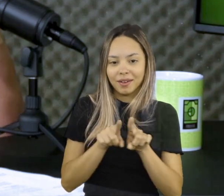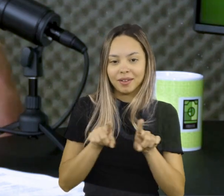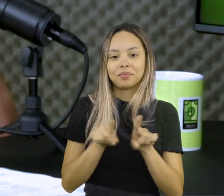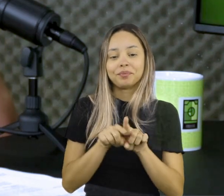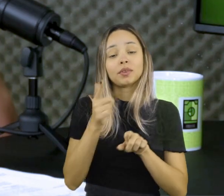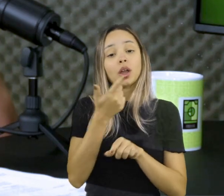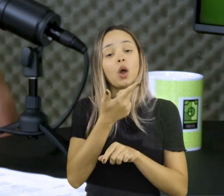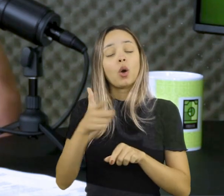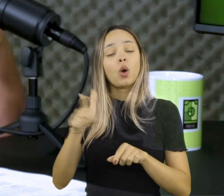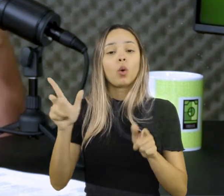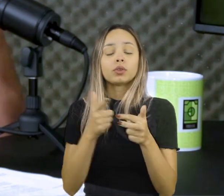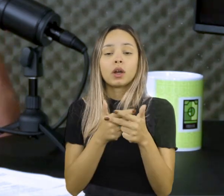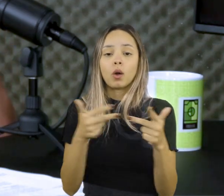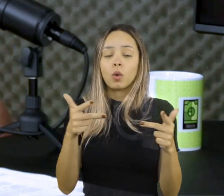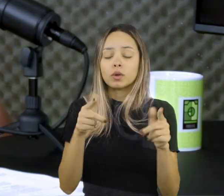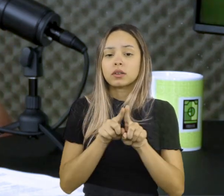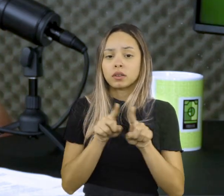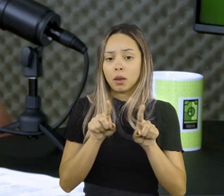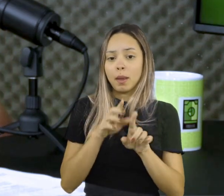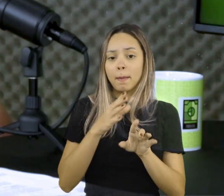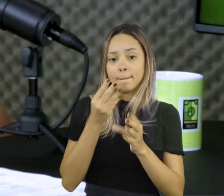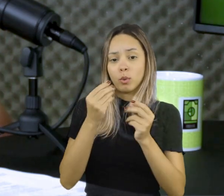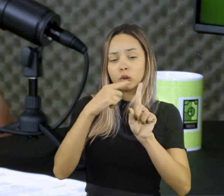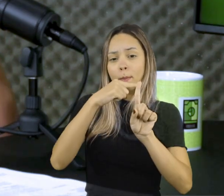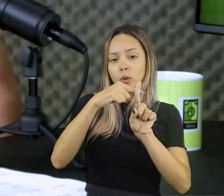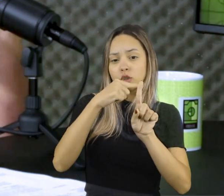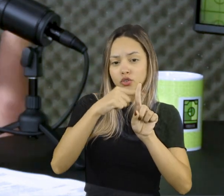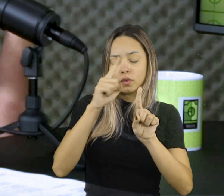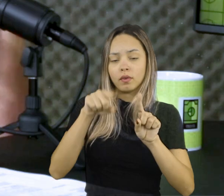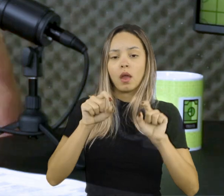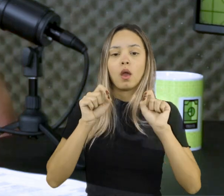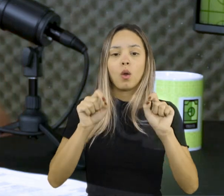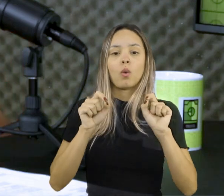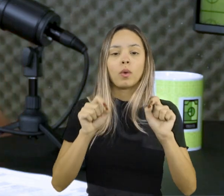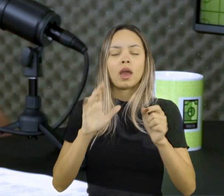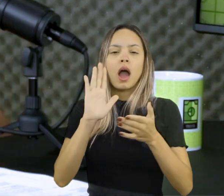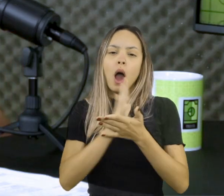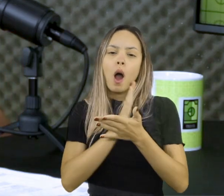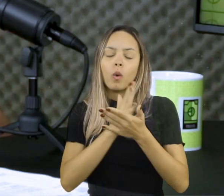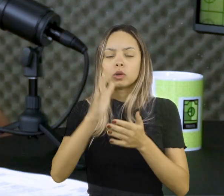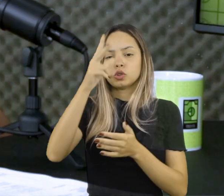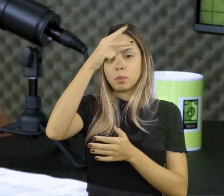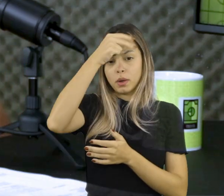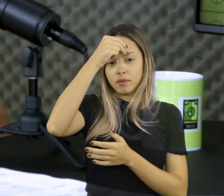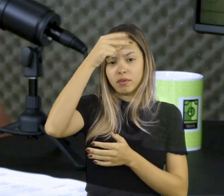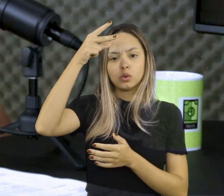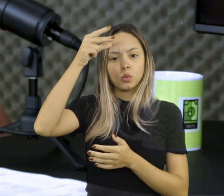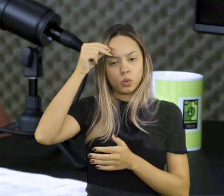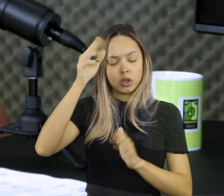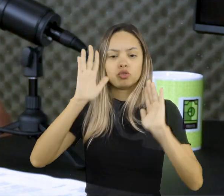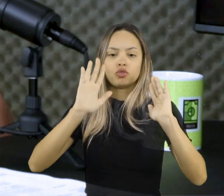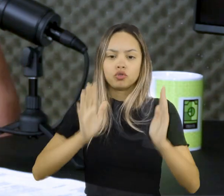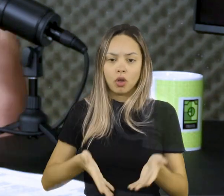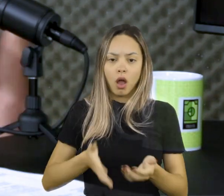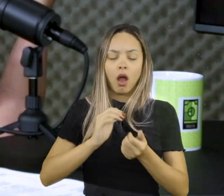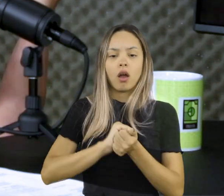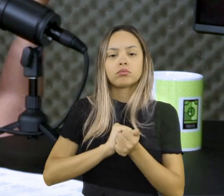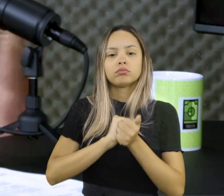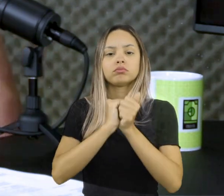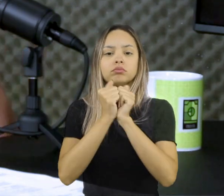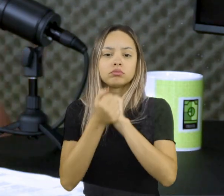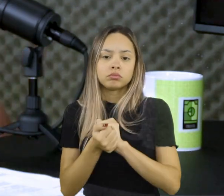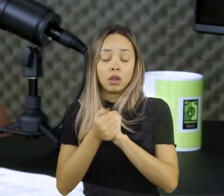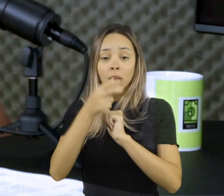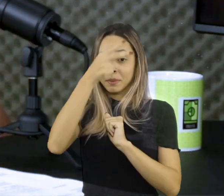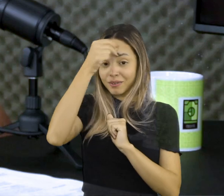outra coisa que eu achei muito positivo é que algumas prefeituras estão aderindo. A Prefeitura de